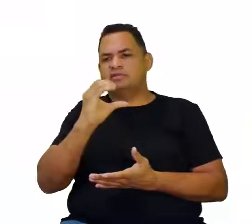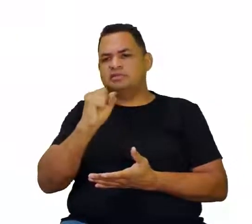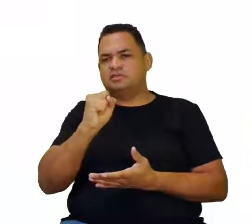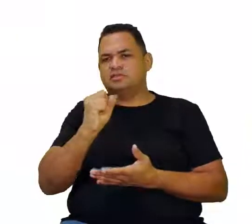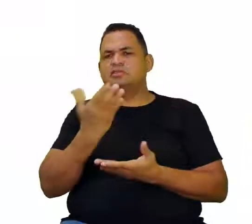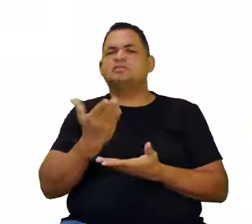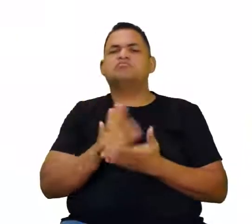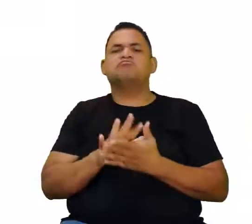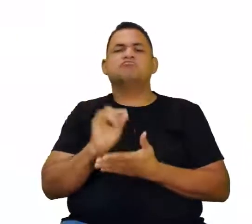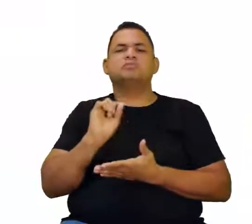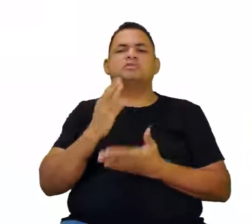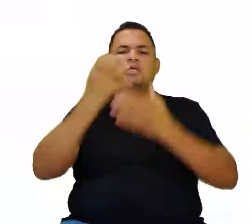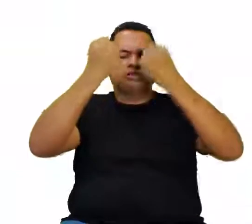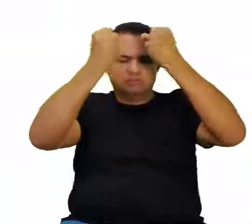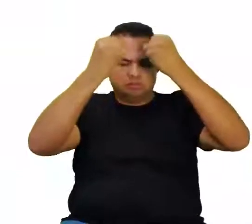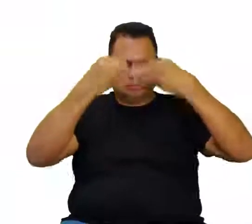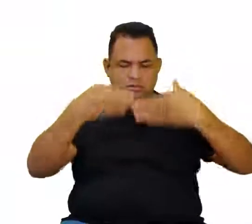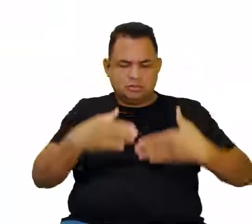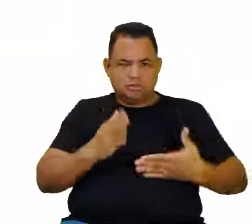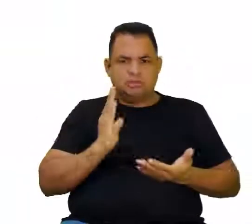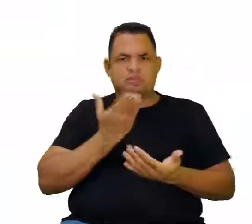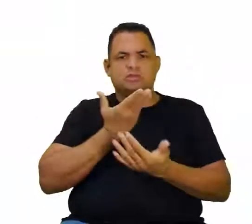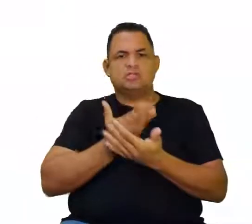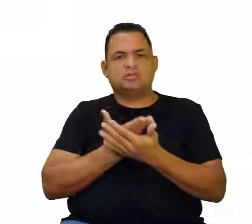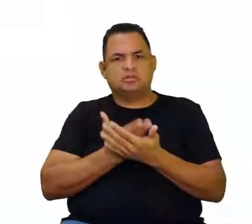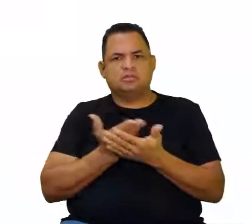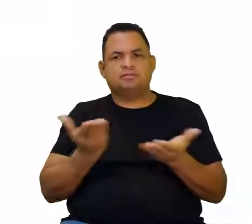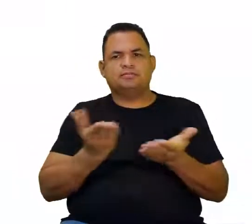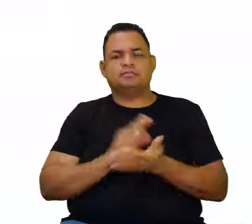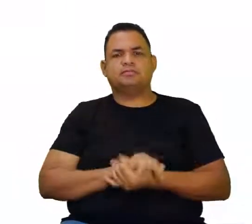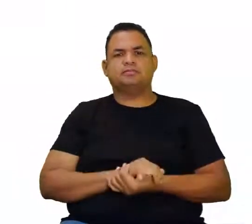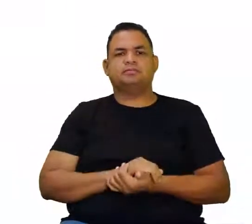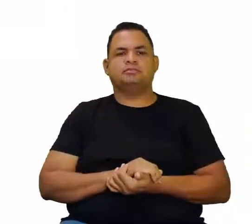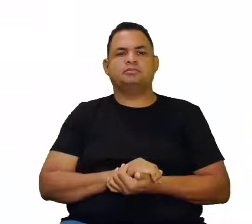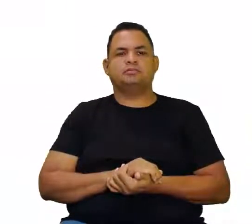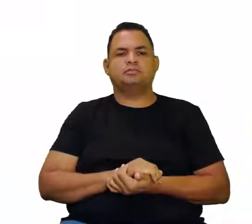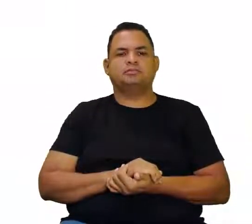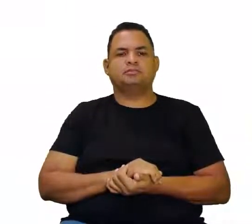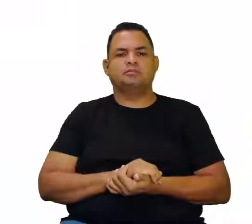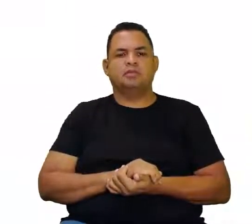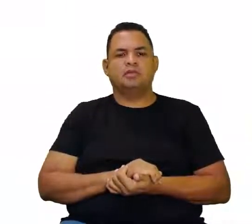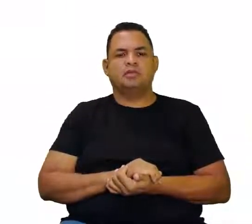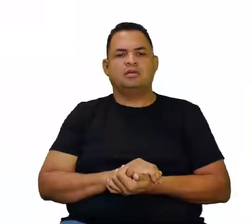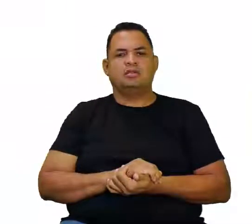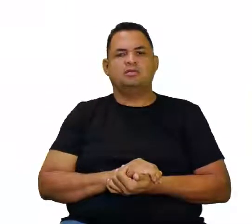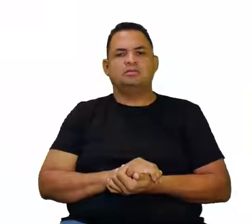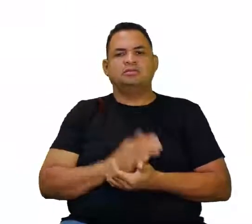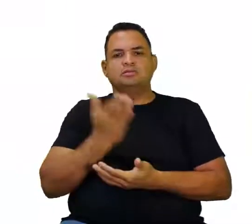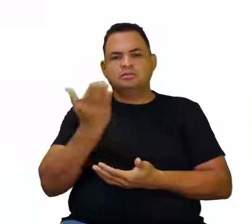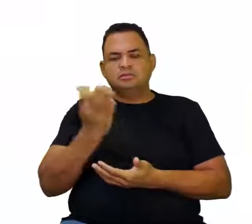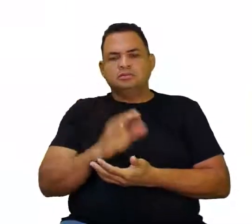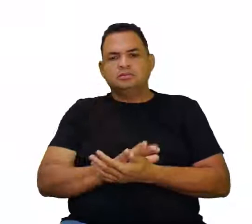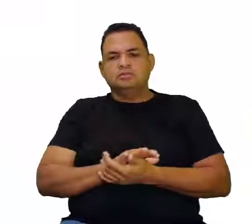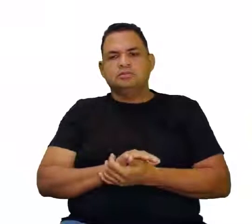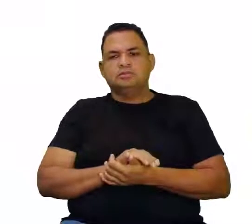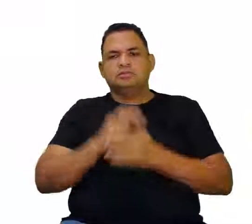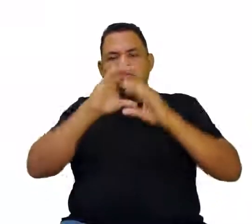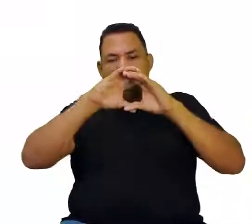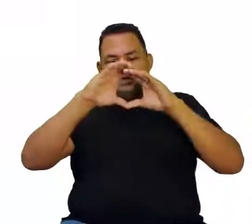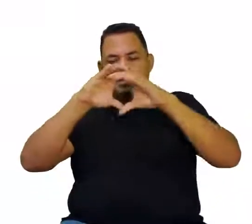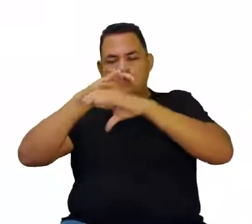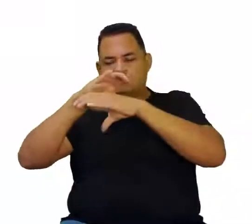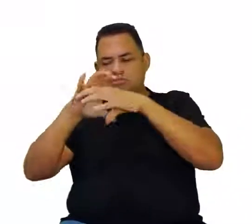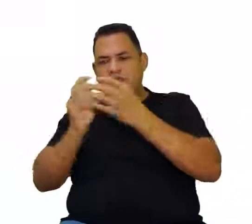clorofluorocarbono, a gente já falou deles nas nossas aulas, uma aula onde nós falamos sobre camada de ozônio, efeito estufa